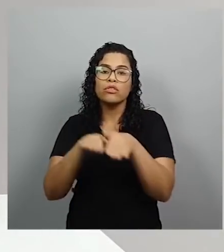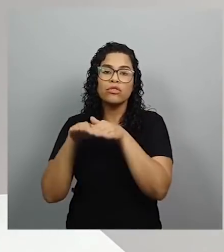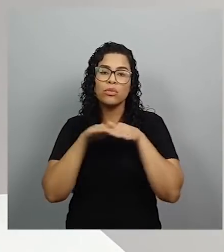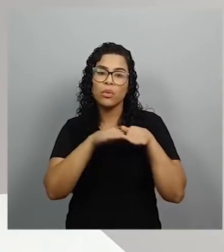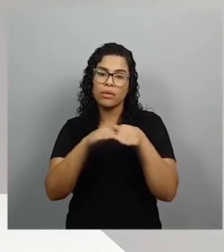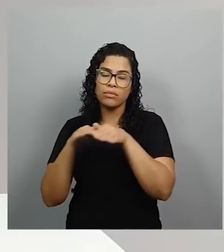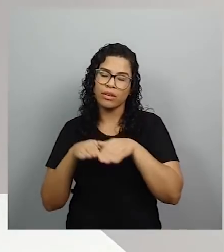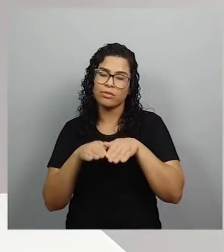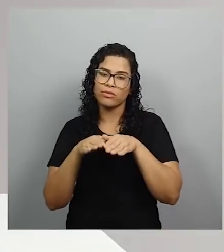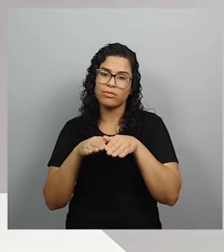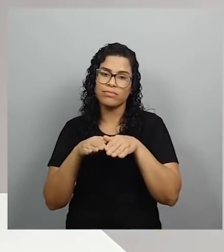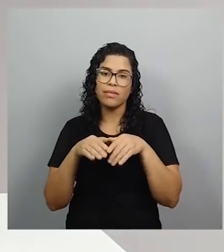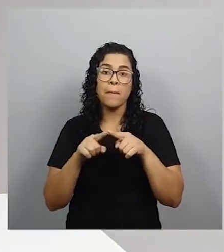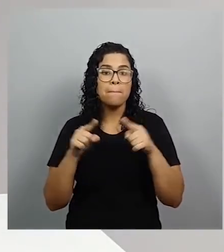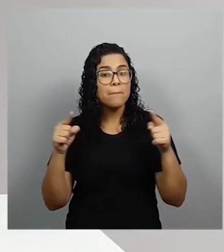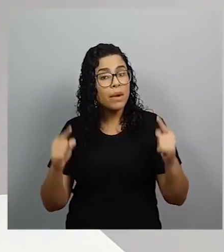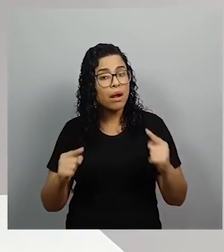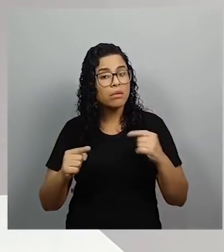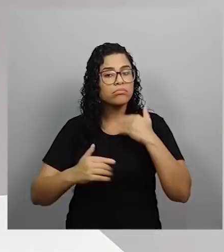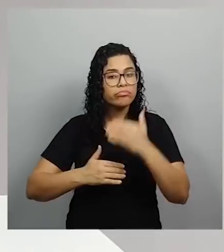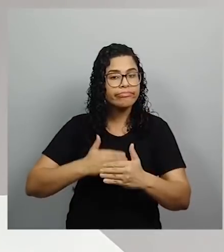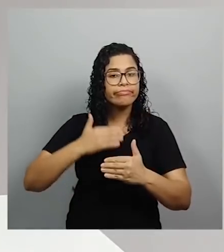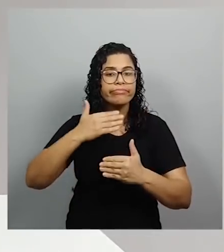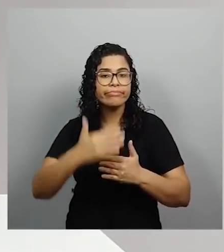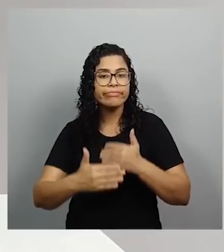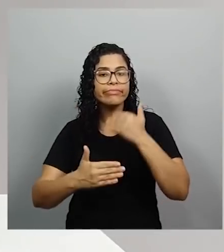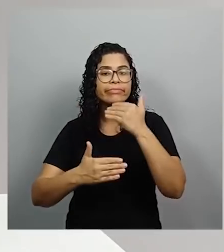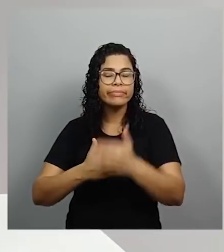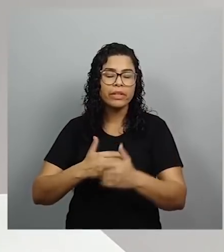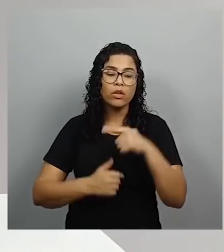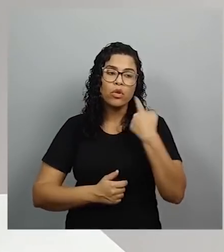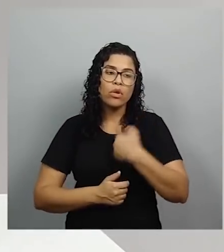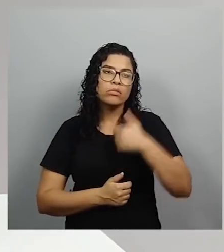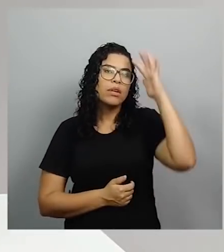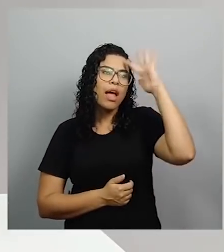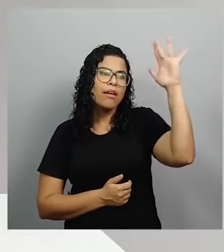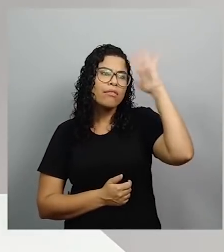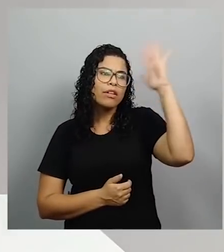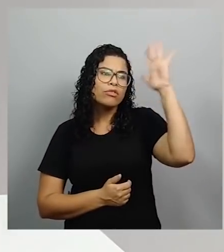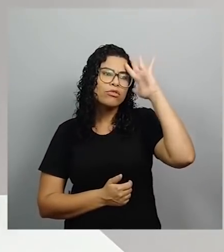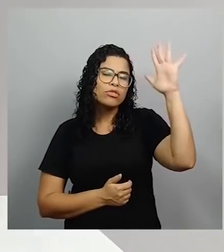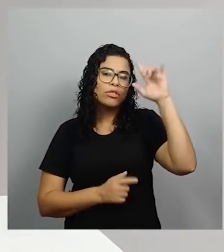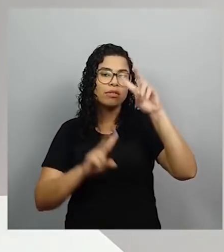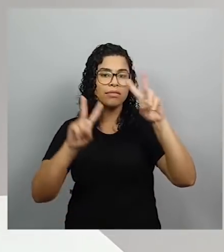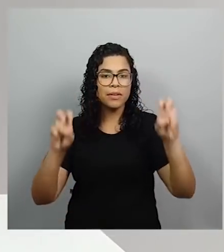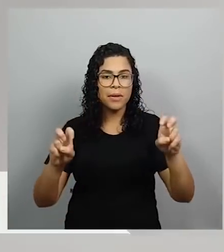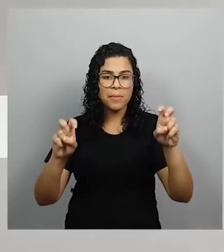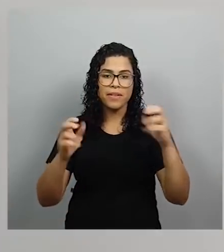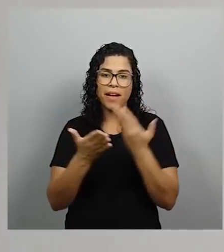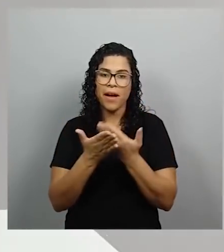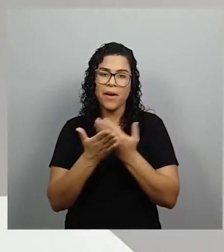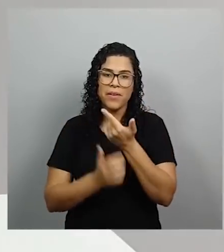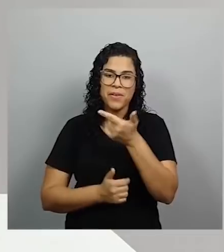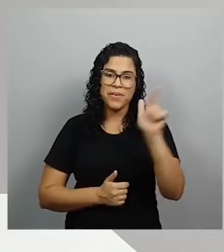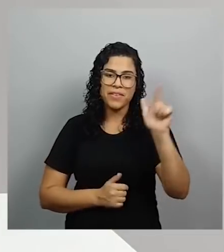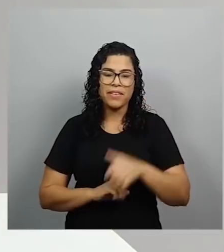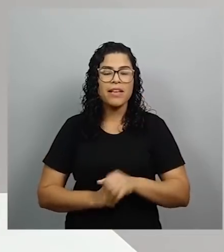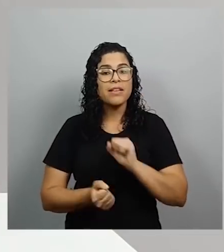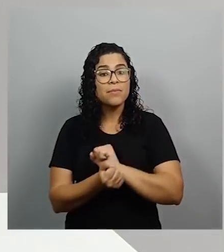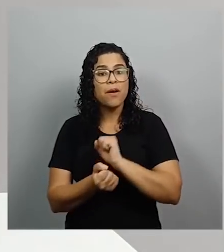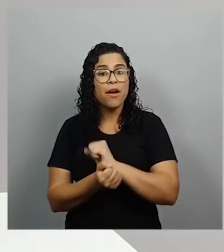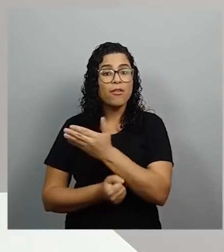gênero. Entretanto, estamos caminhando e seguiremos refletindo sobre esse assunto nos próximos encontros. Espero que vocês